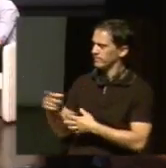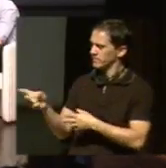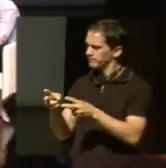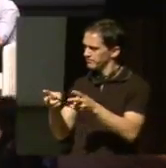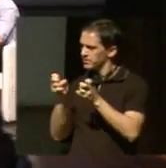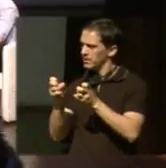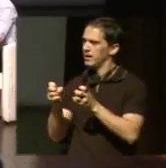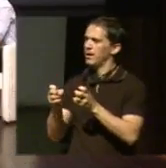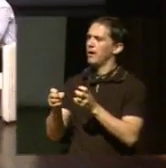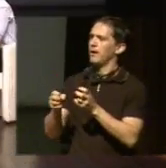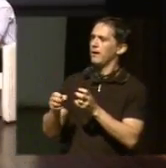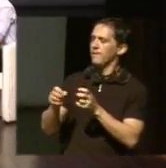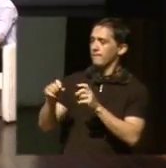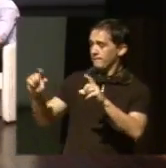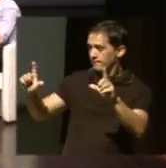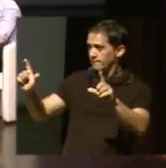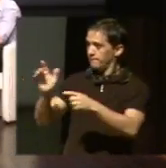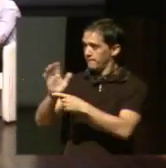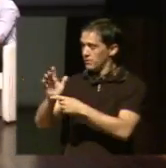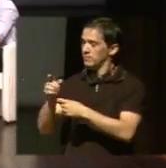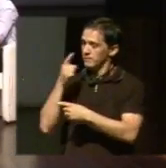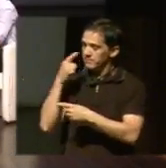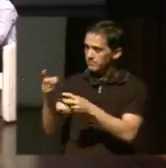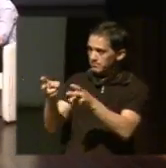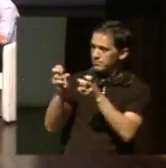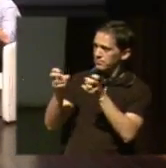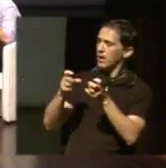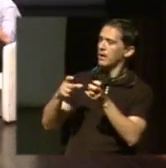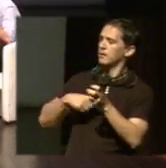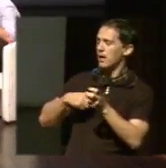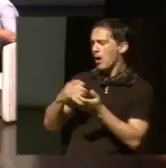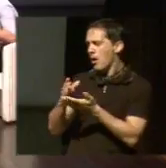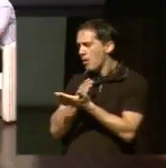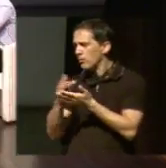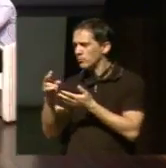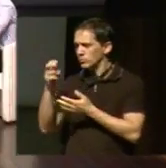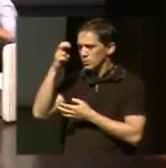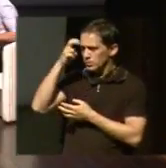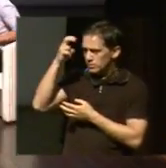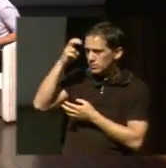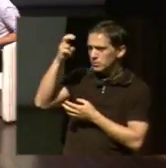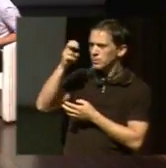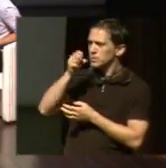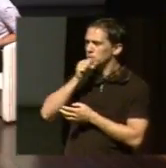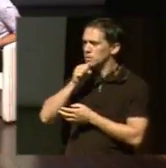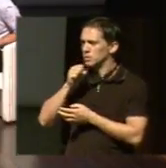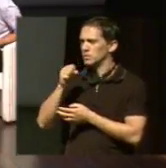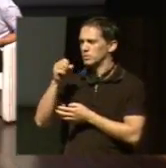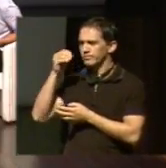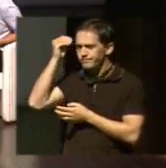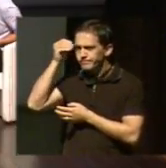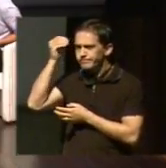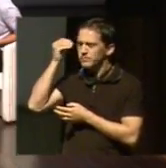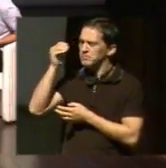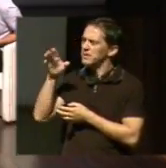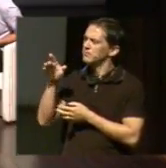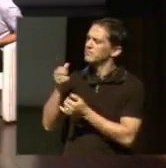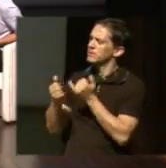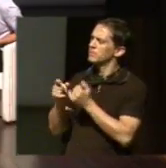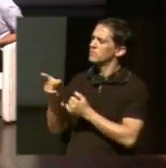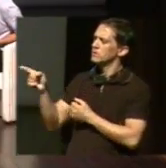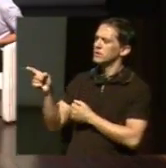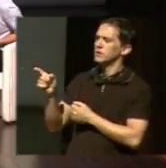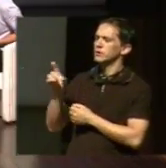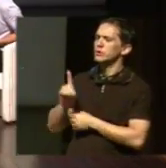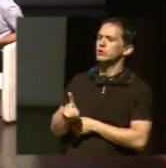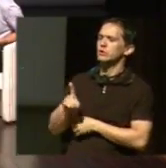são retratados aproveitando a vida ou como sendo sábios, né? E se vocês fossem diretores de cinema e